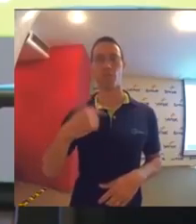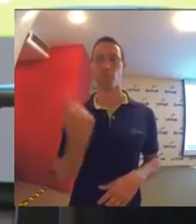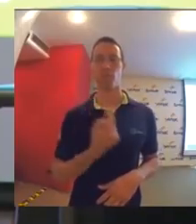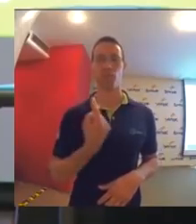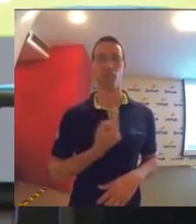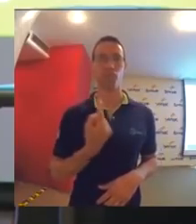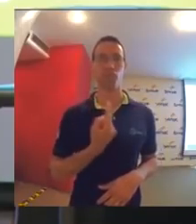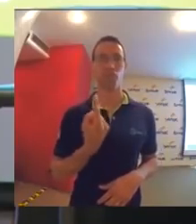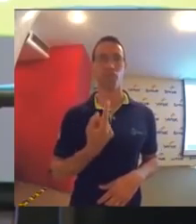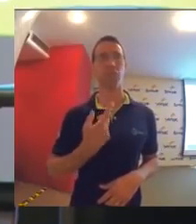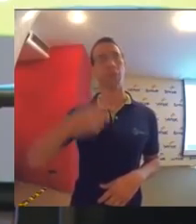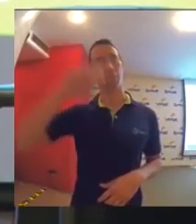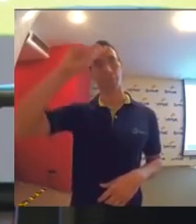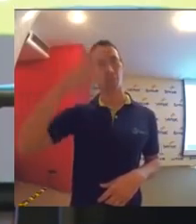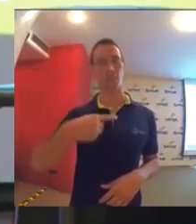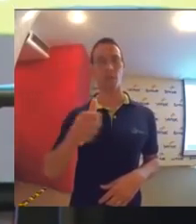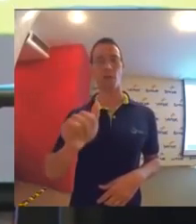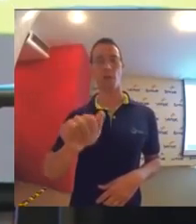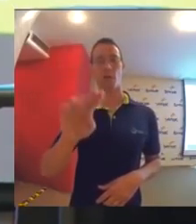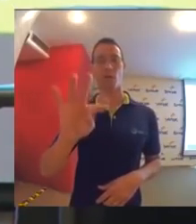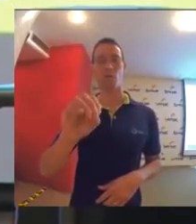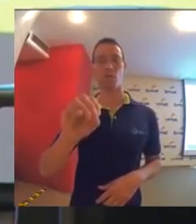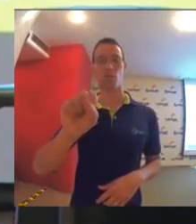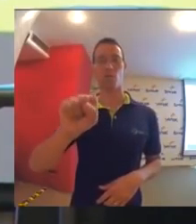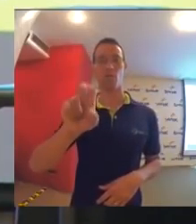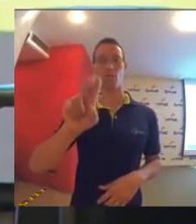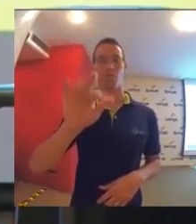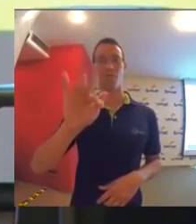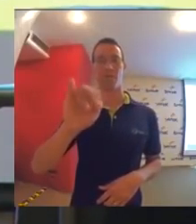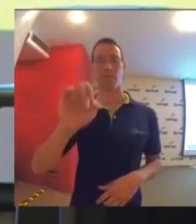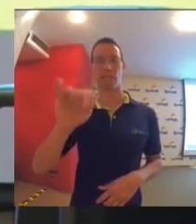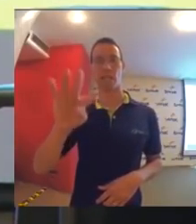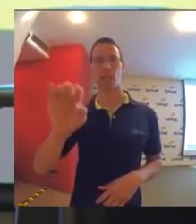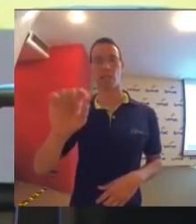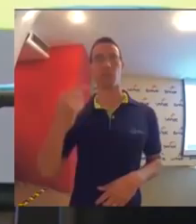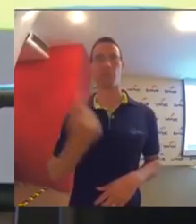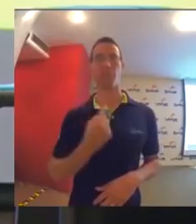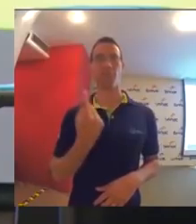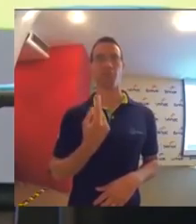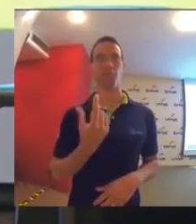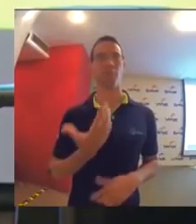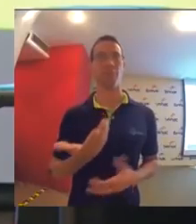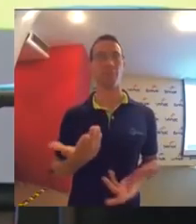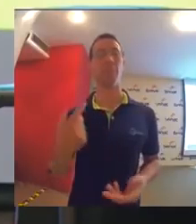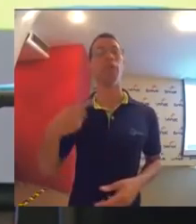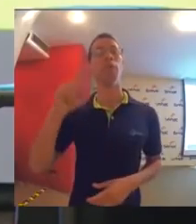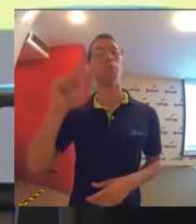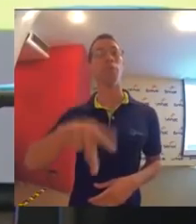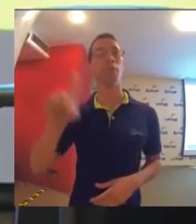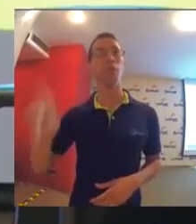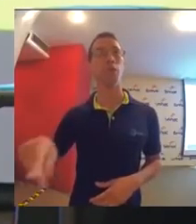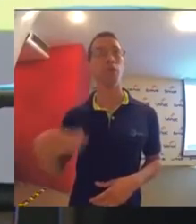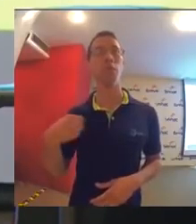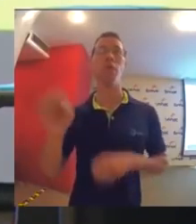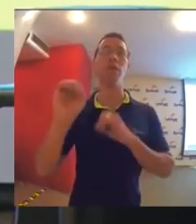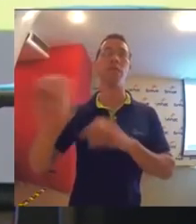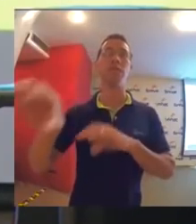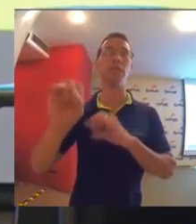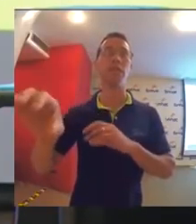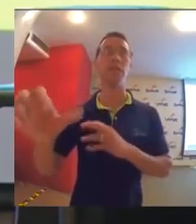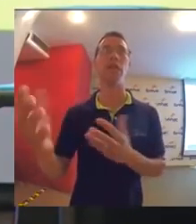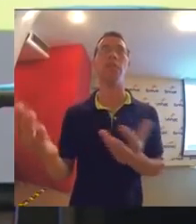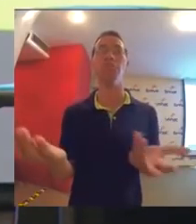É autossuficiente, é individualista. E como um professor não ensina aquilo que